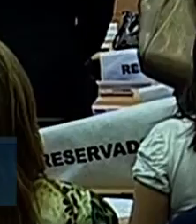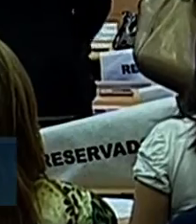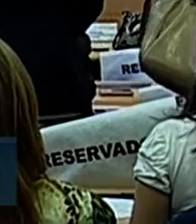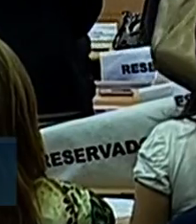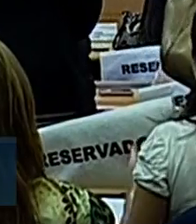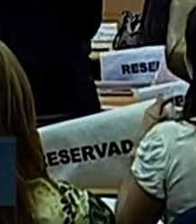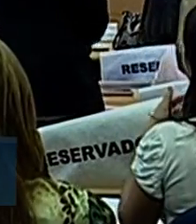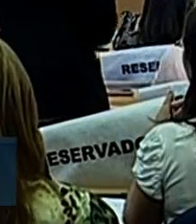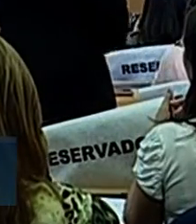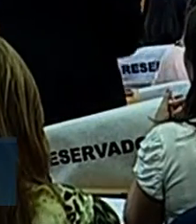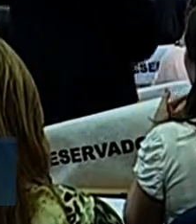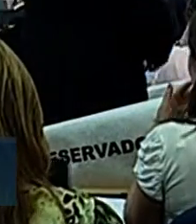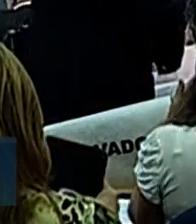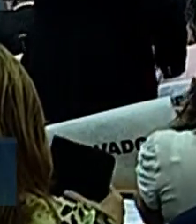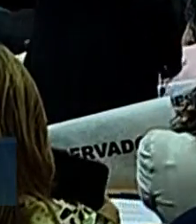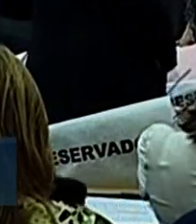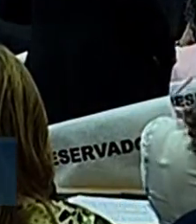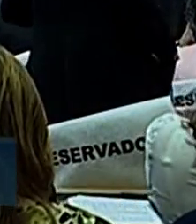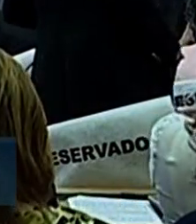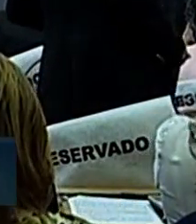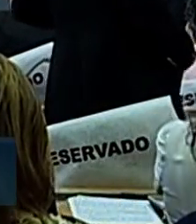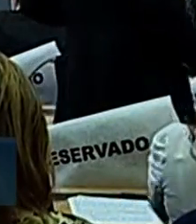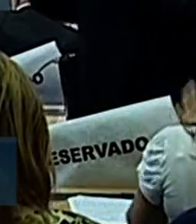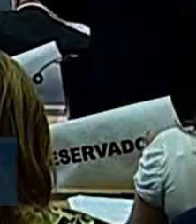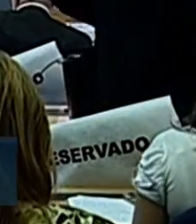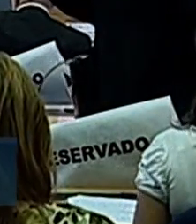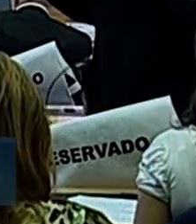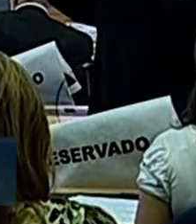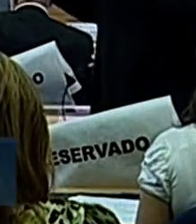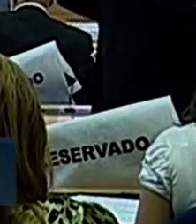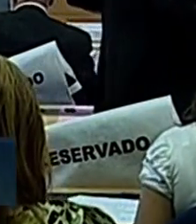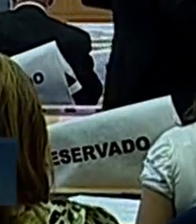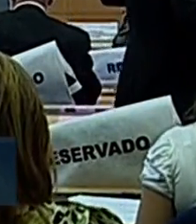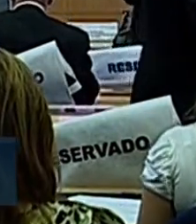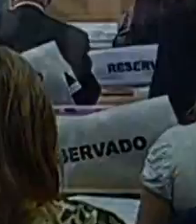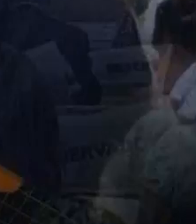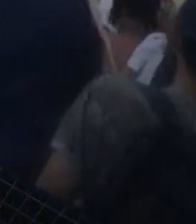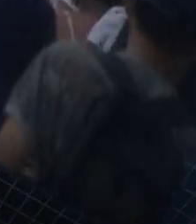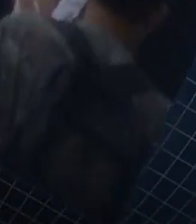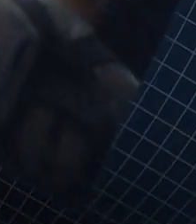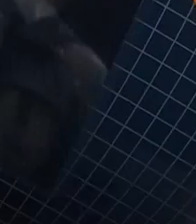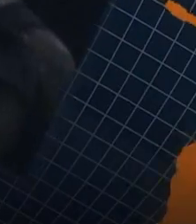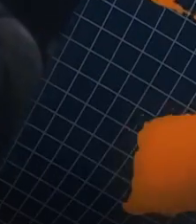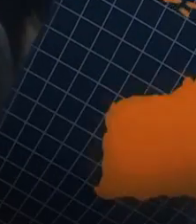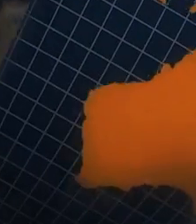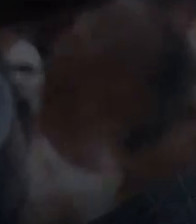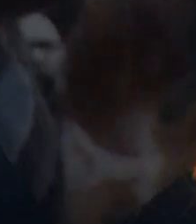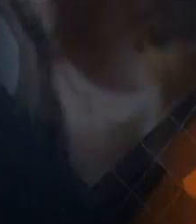imprensa aqui ao lado, na entrada privativa. Agradecemos a presença de todos. Música.